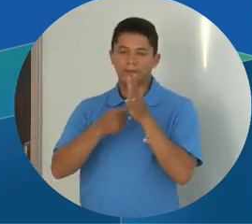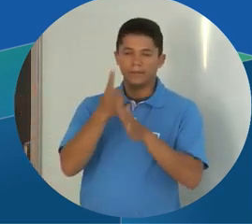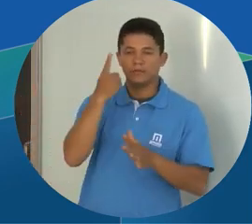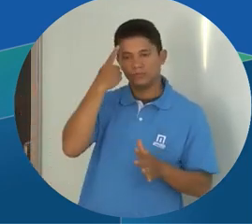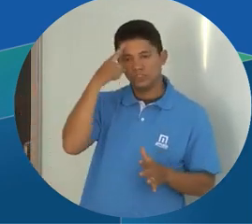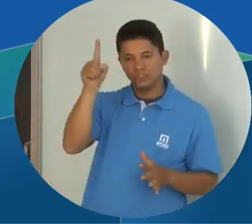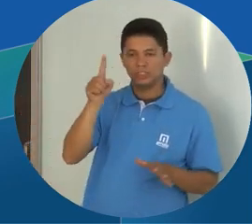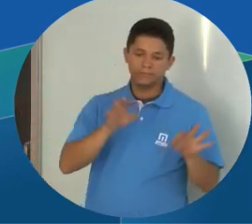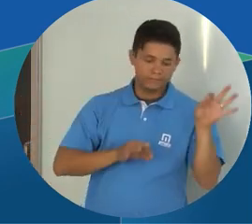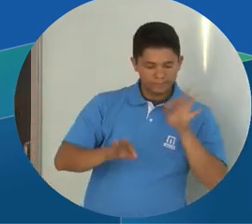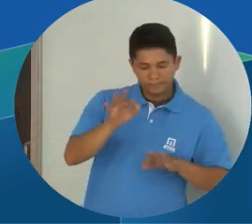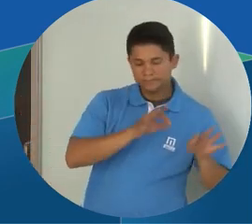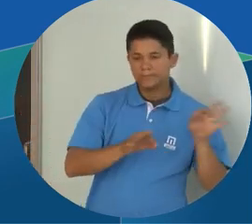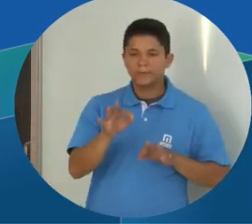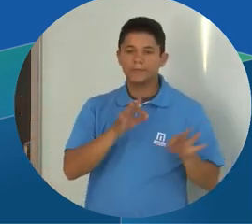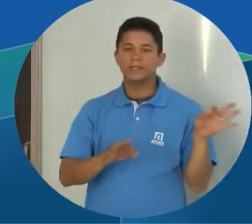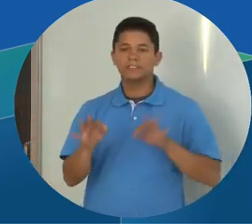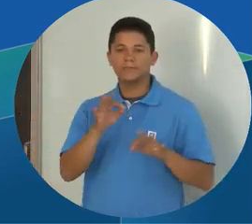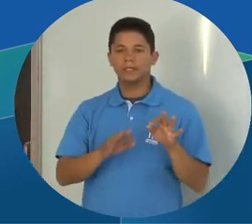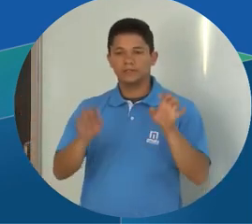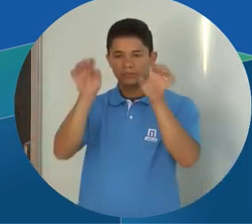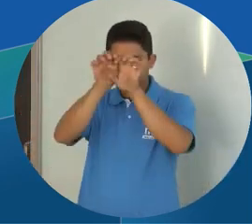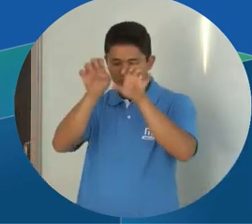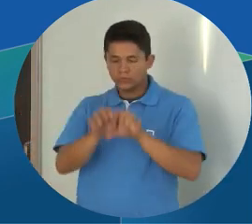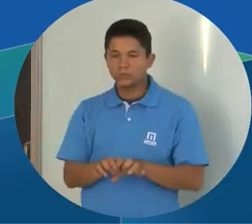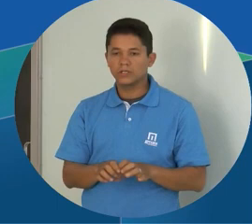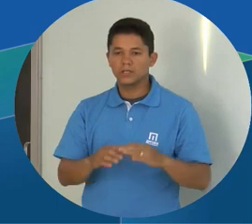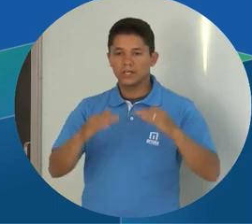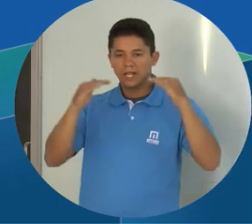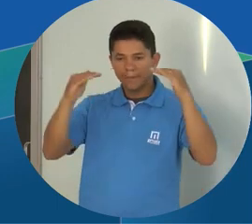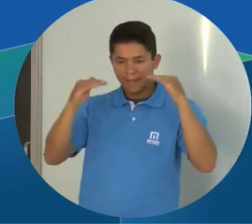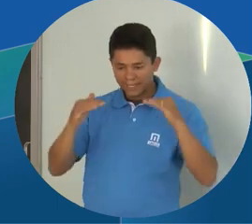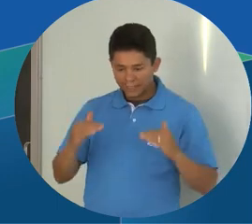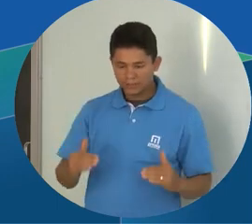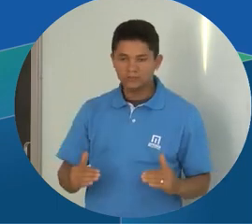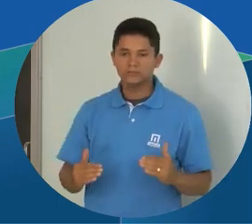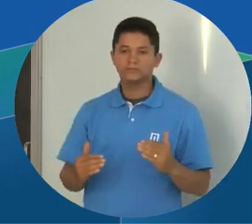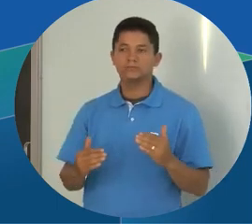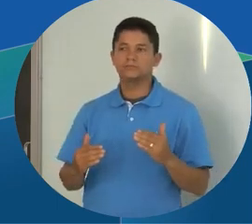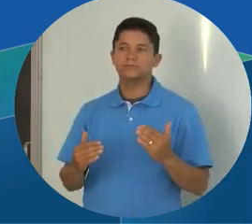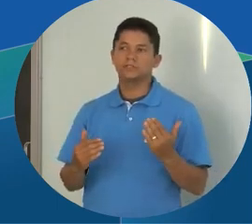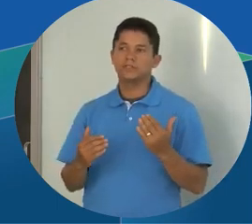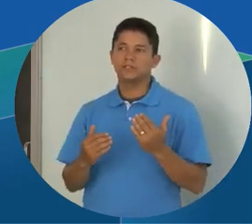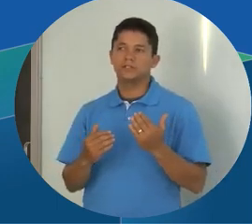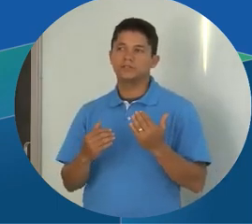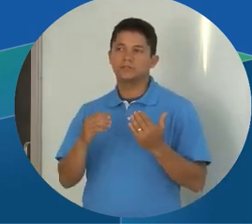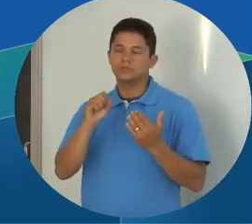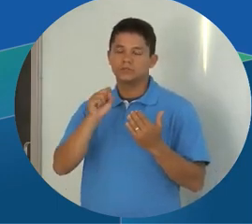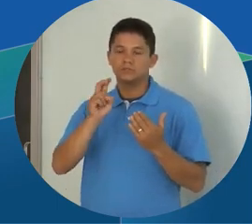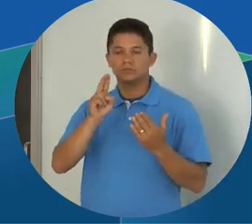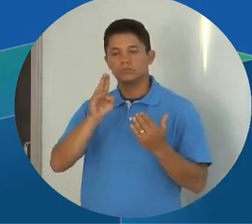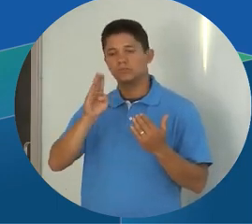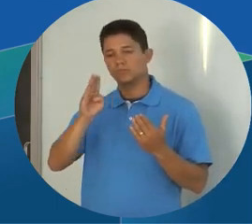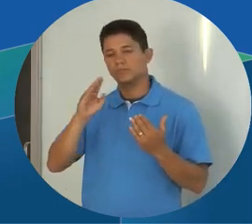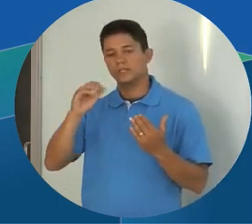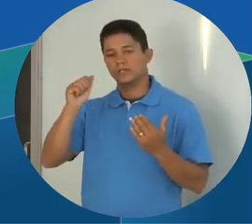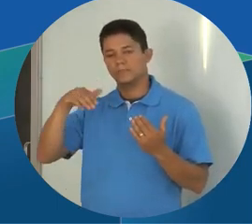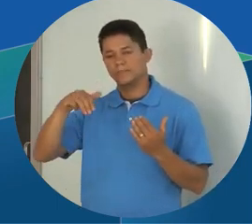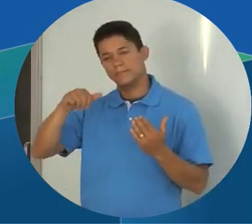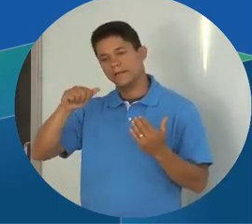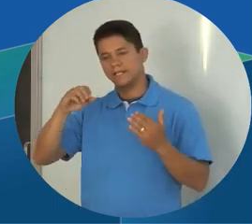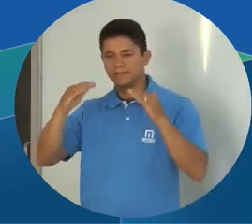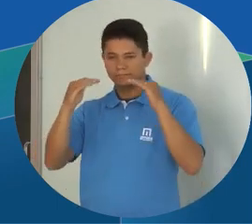da construtora, as camadas, subcamadas, ID para cada uma delas, volume da